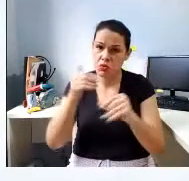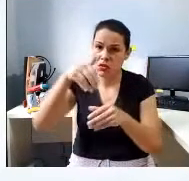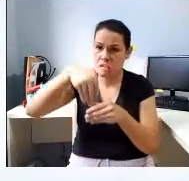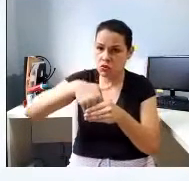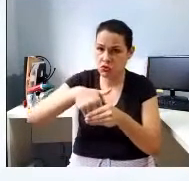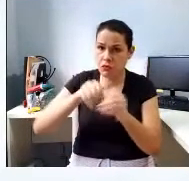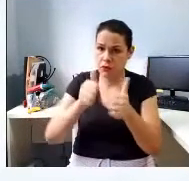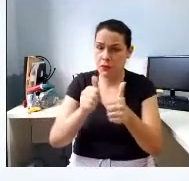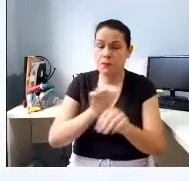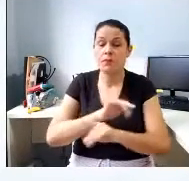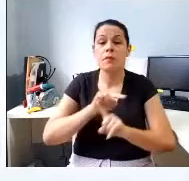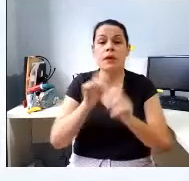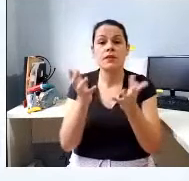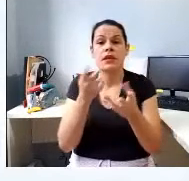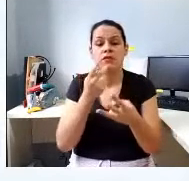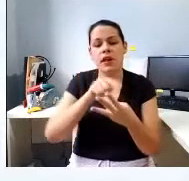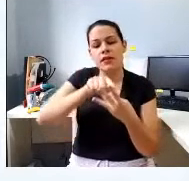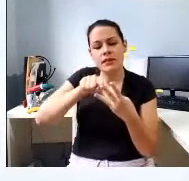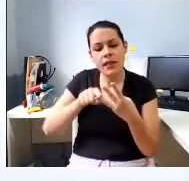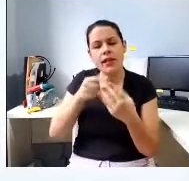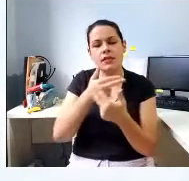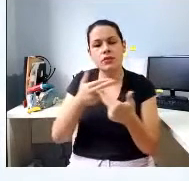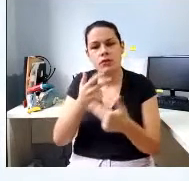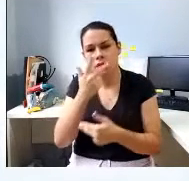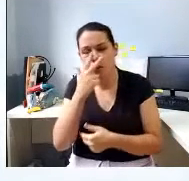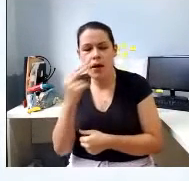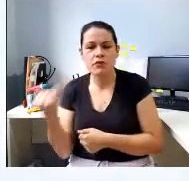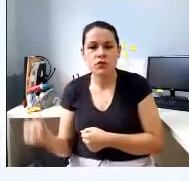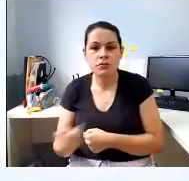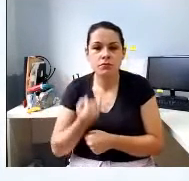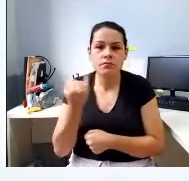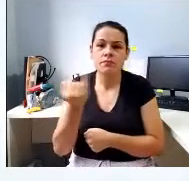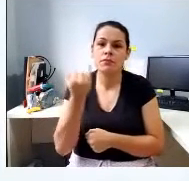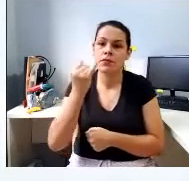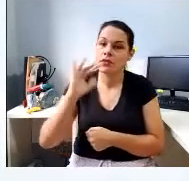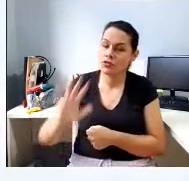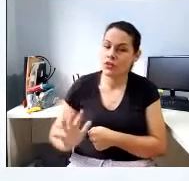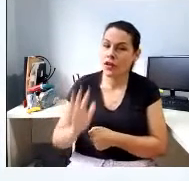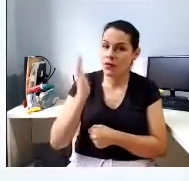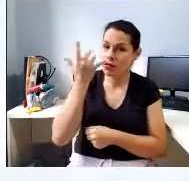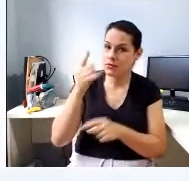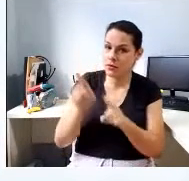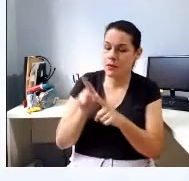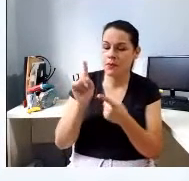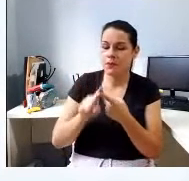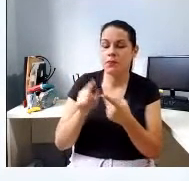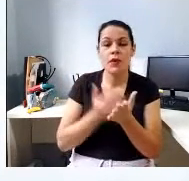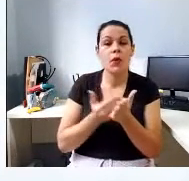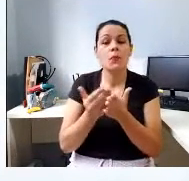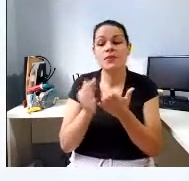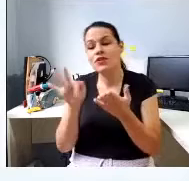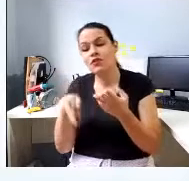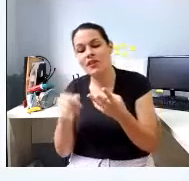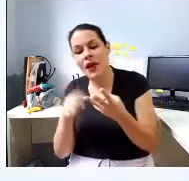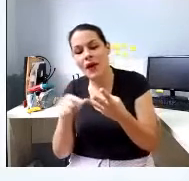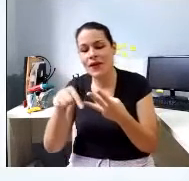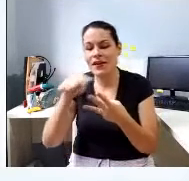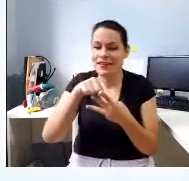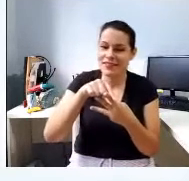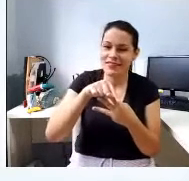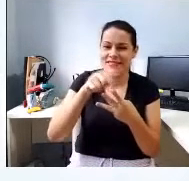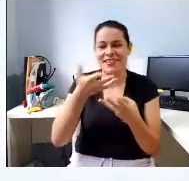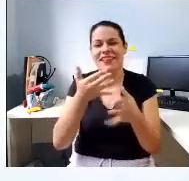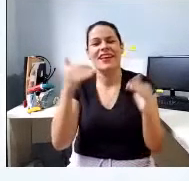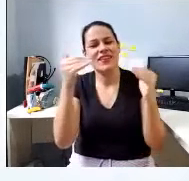pontuar agora os 3 aspectos que eu acho que são os mais relevantes, começando aqui do final e concordando com o João